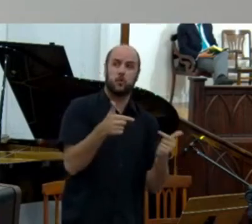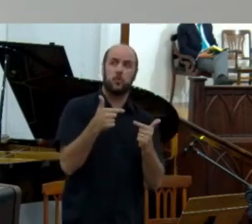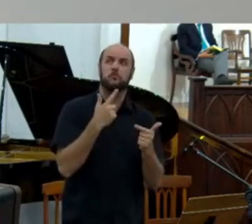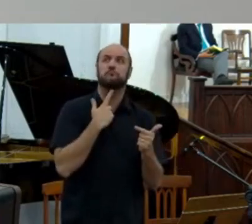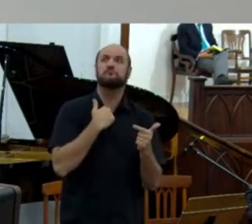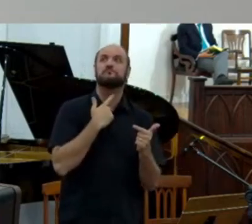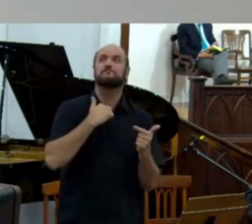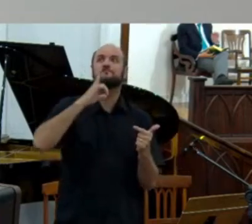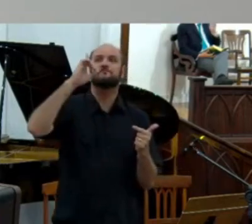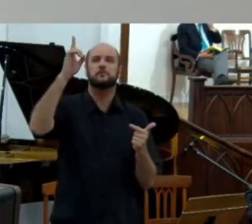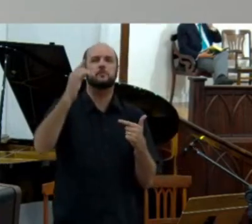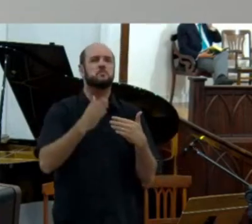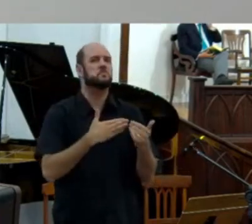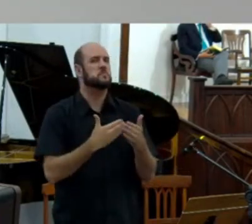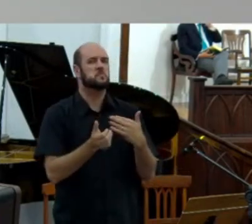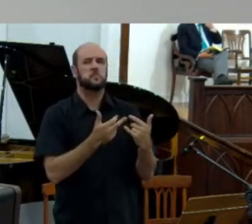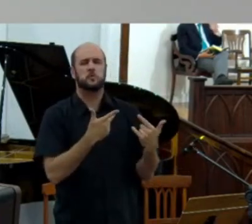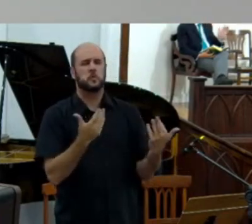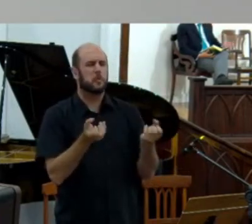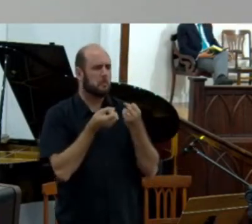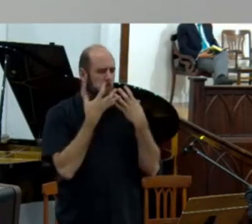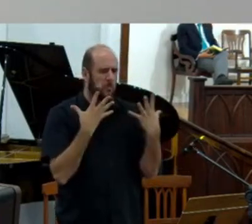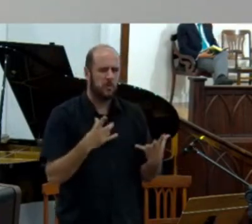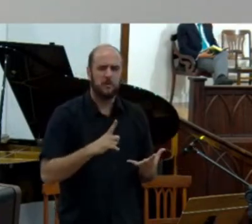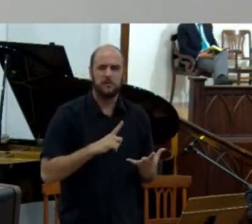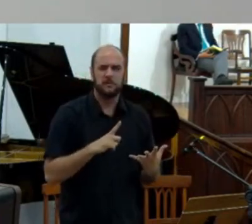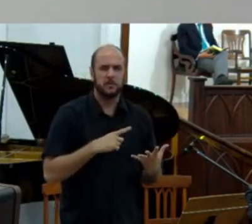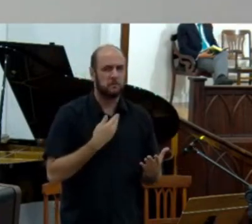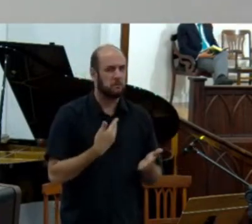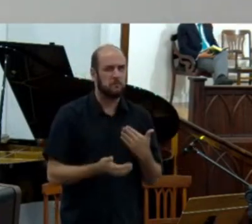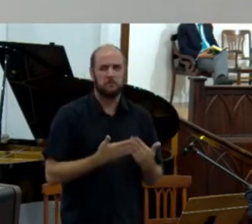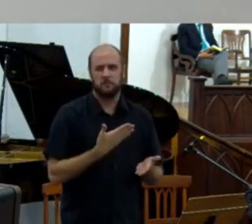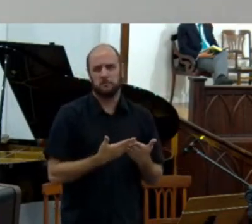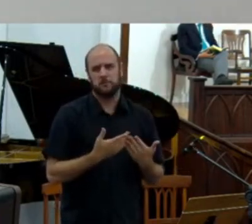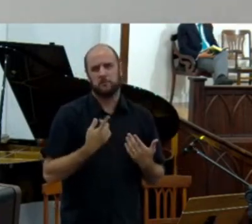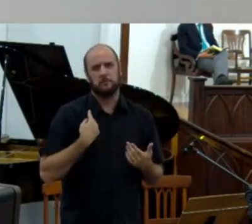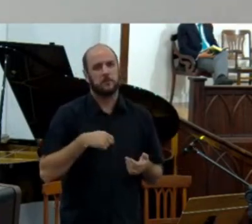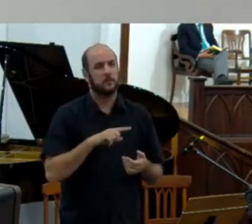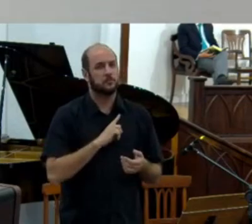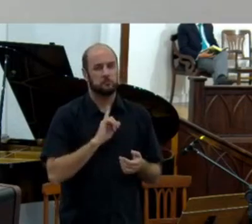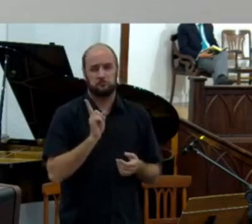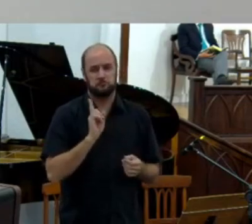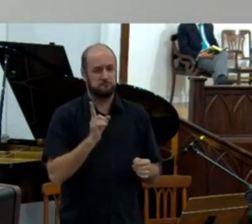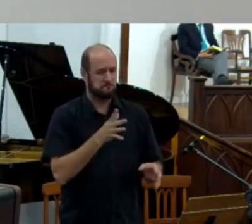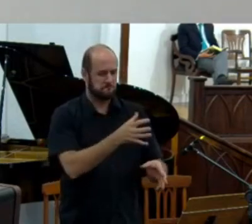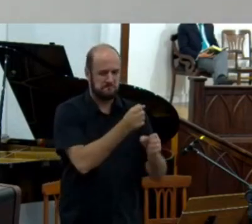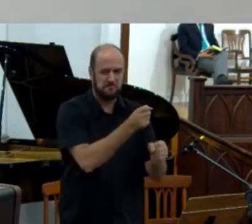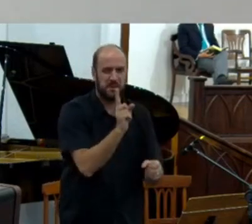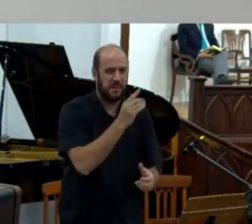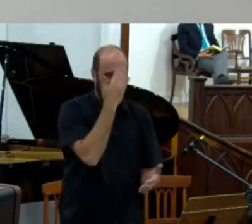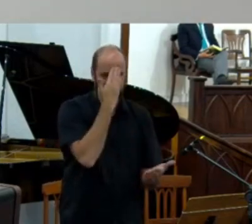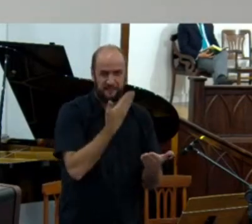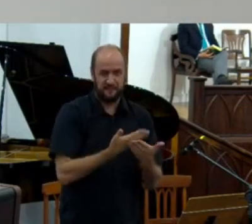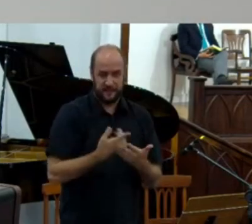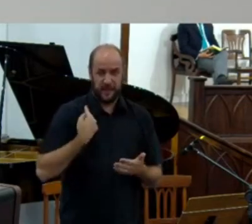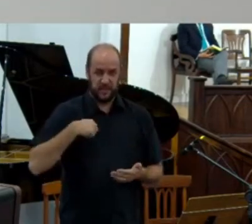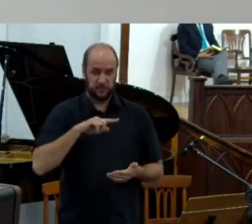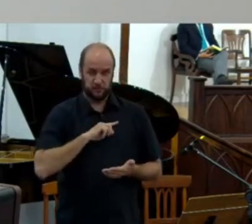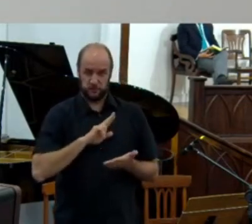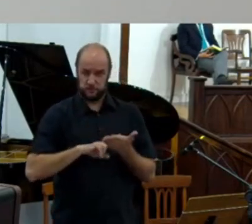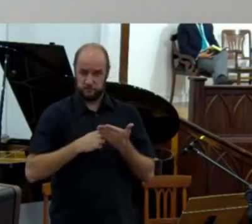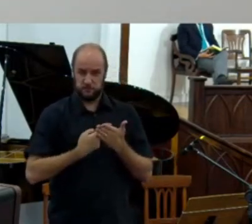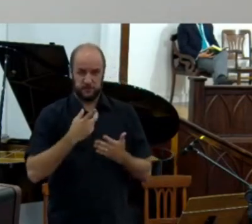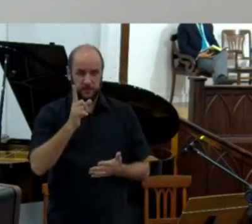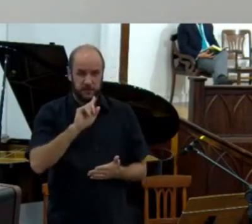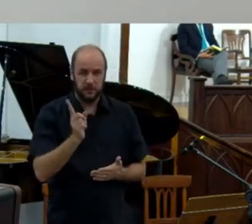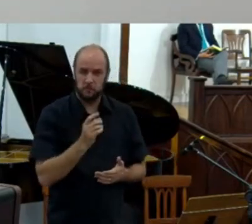Senhor, não importa os benefícios que aparenta ter, nós não devemos abraçar, não devemos confiar na nossa interpretação